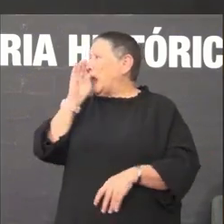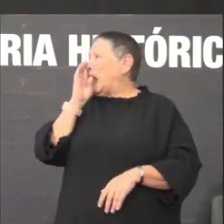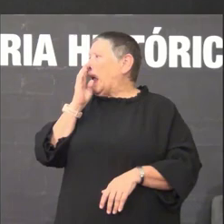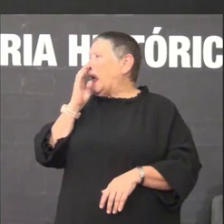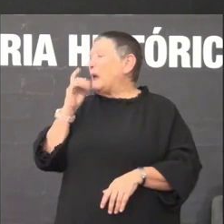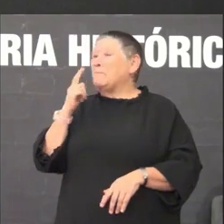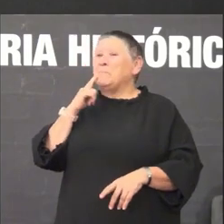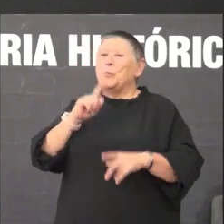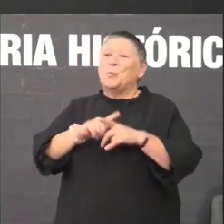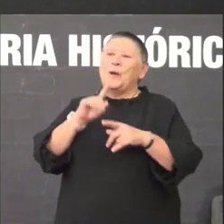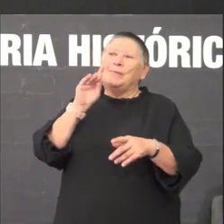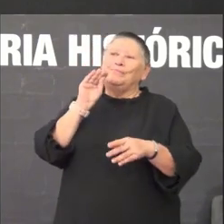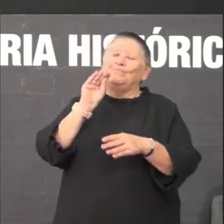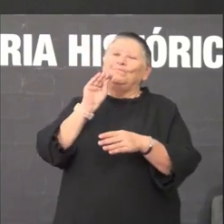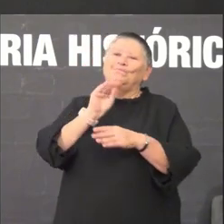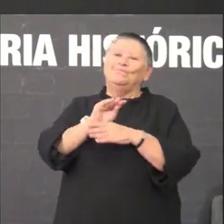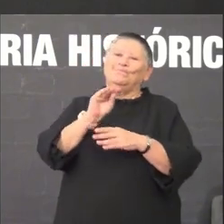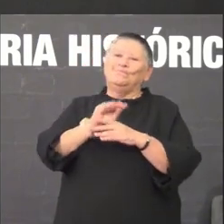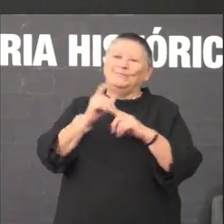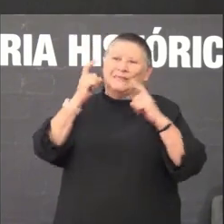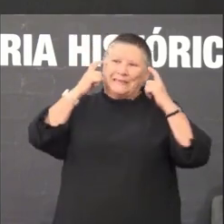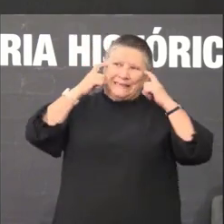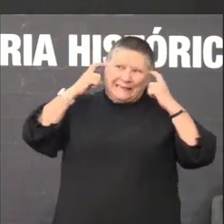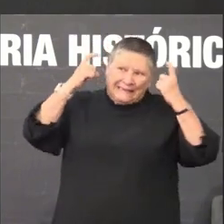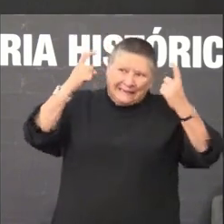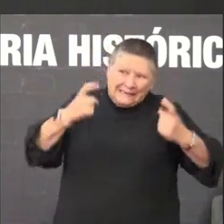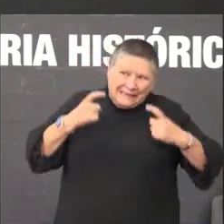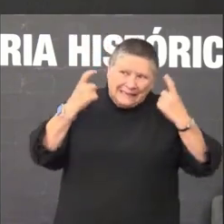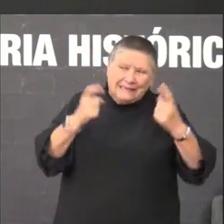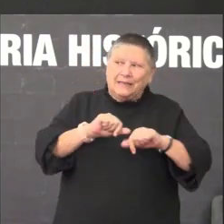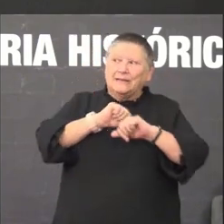precisamente para tratar de, bueno, pues, en certo modo,